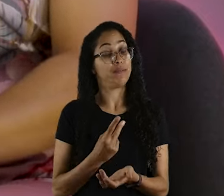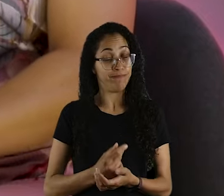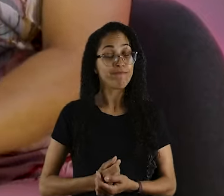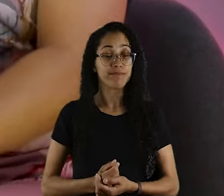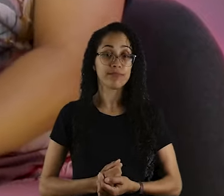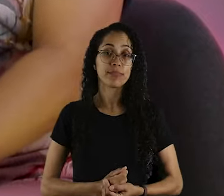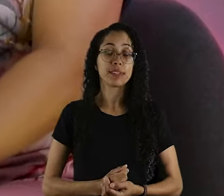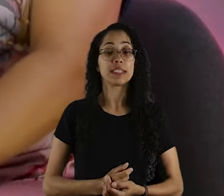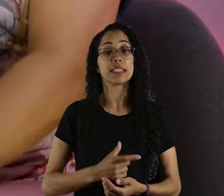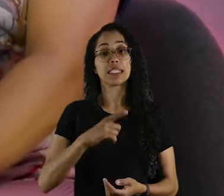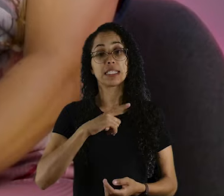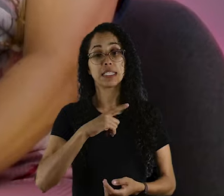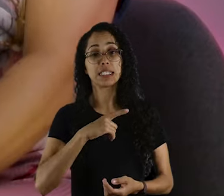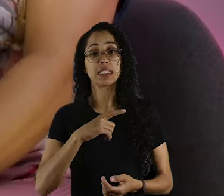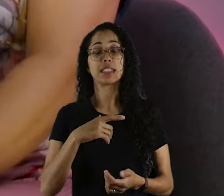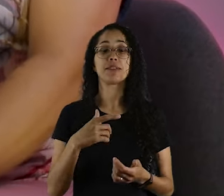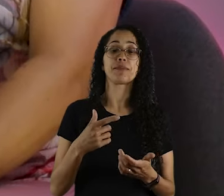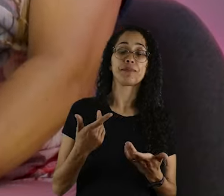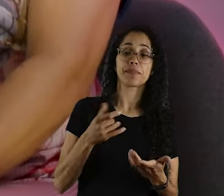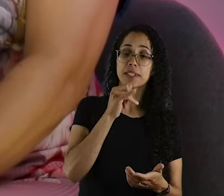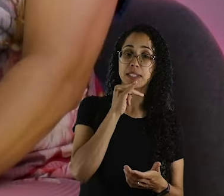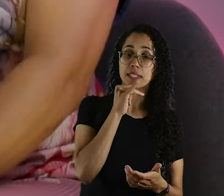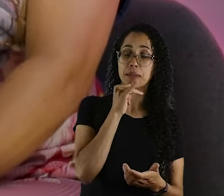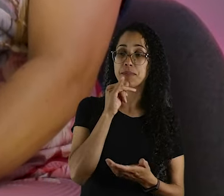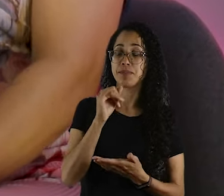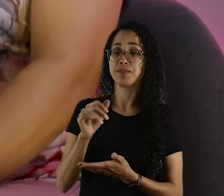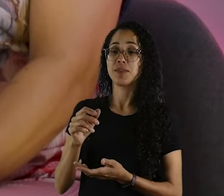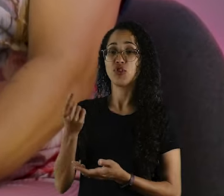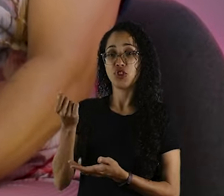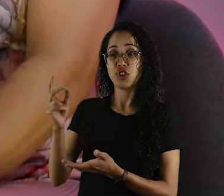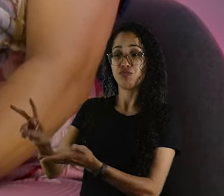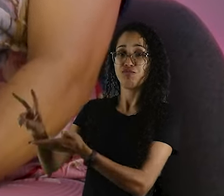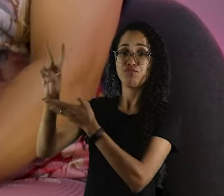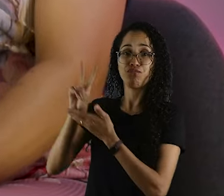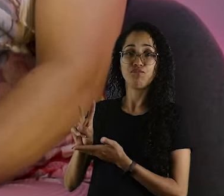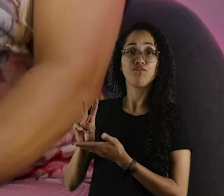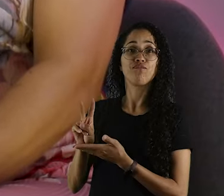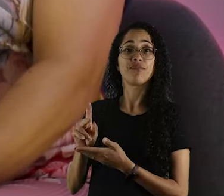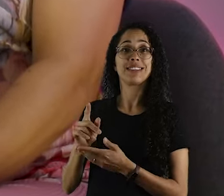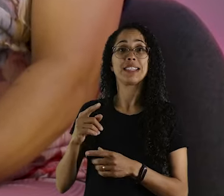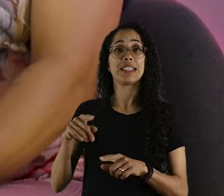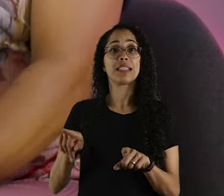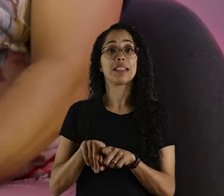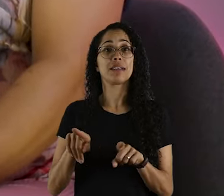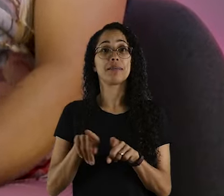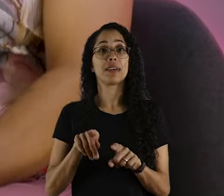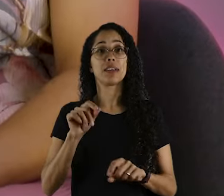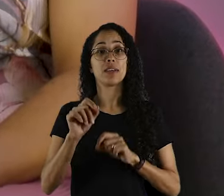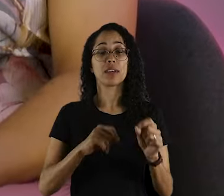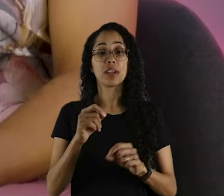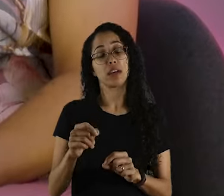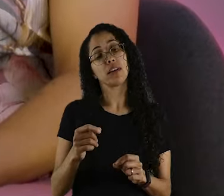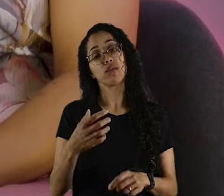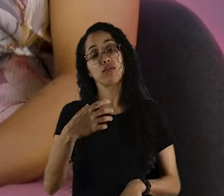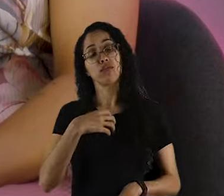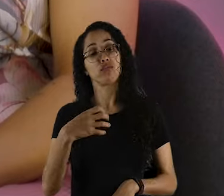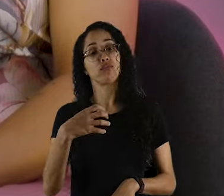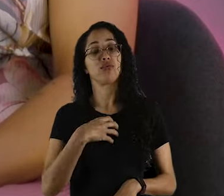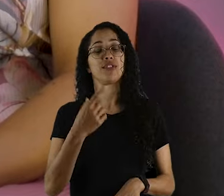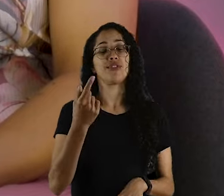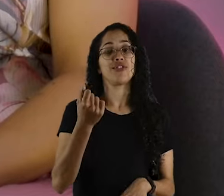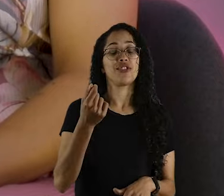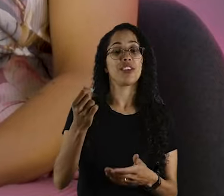errado. Eu empresto e cobro um juro por cima, que tem uma galera que paga legal. Já é mais um jeito de você ganhar mais